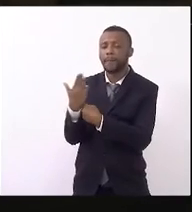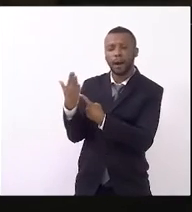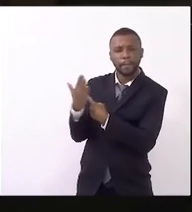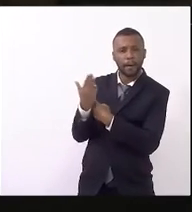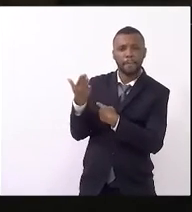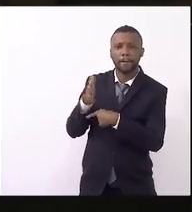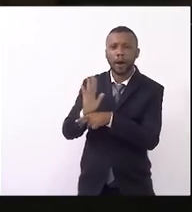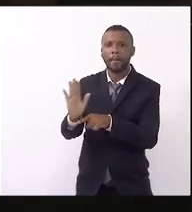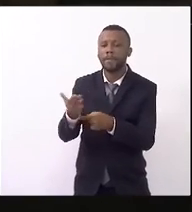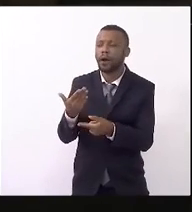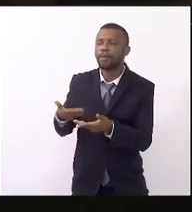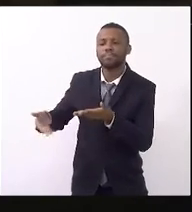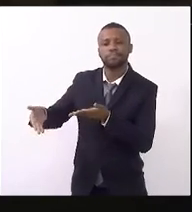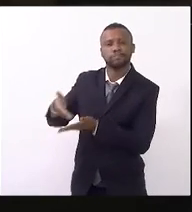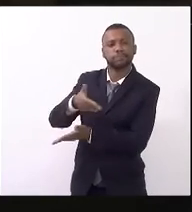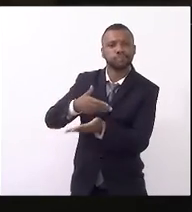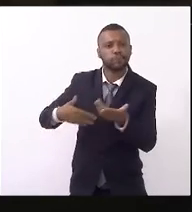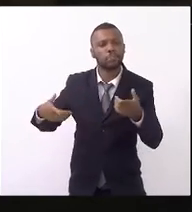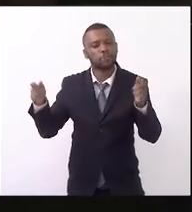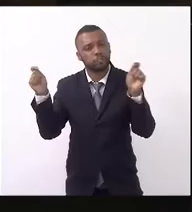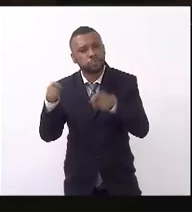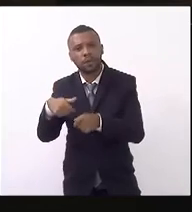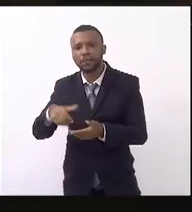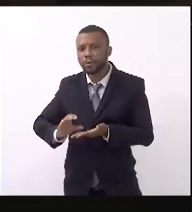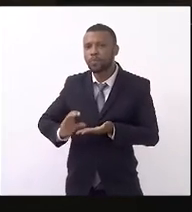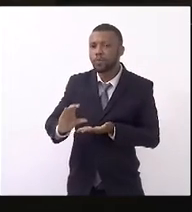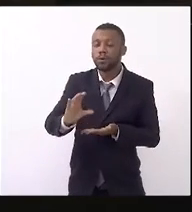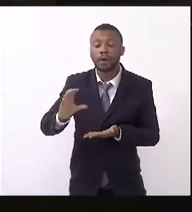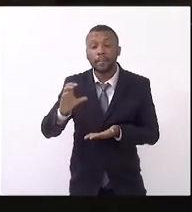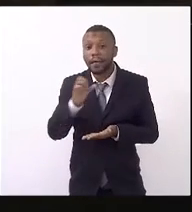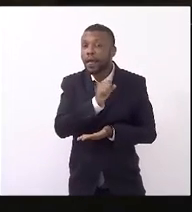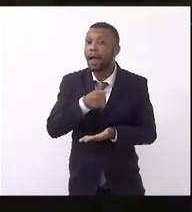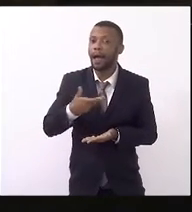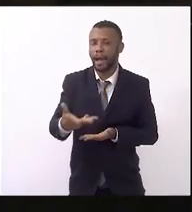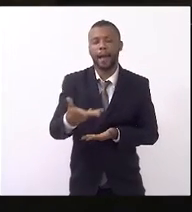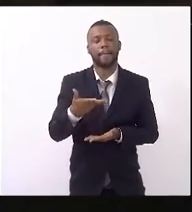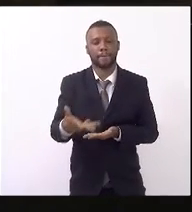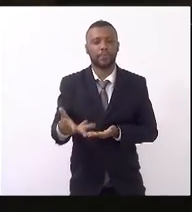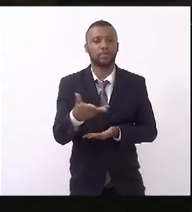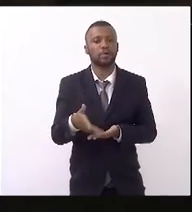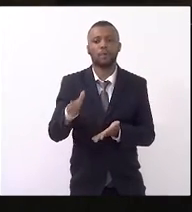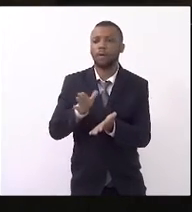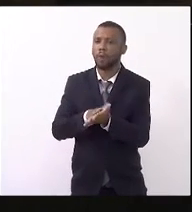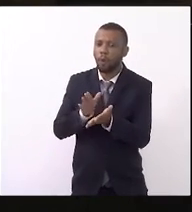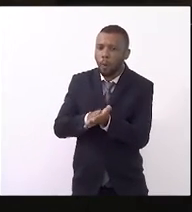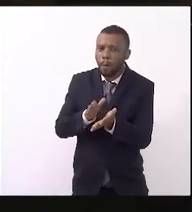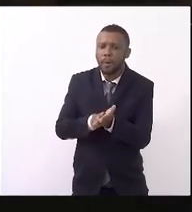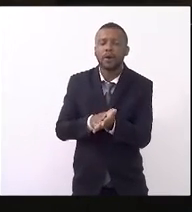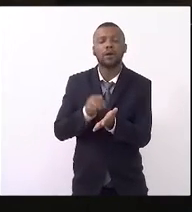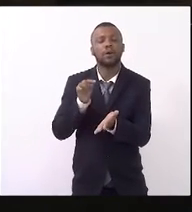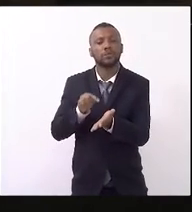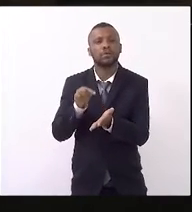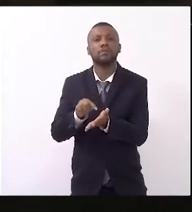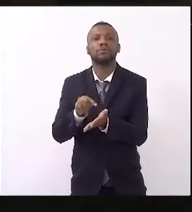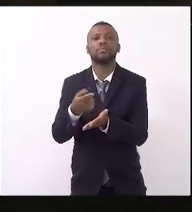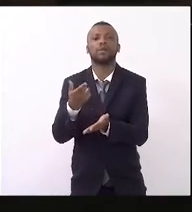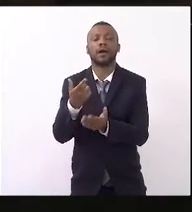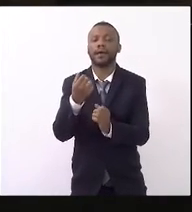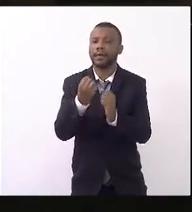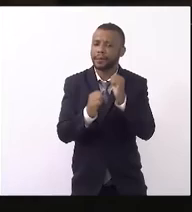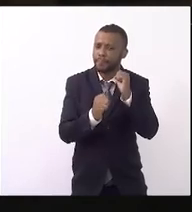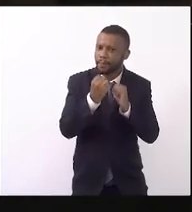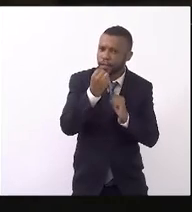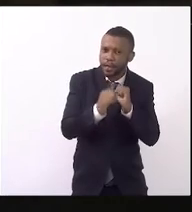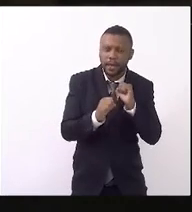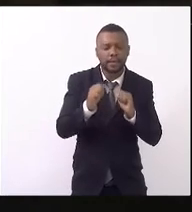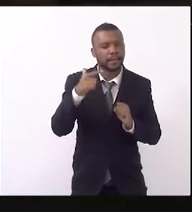pudessem chegar com mais celeridade, cobrando também das operadoras, não é,